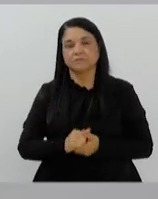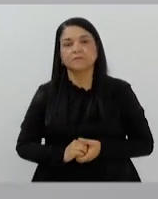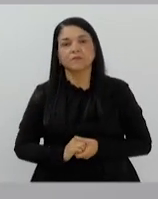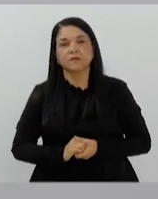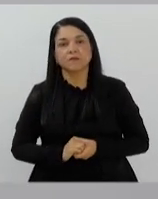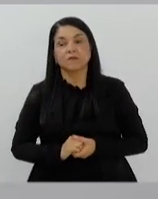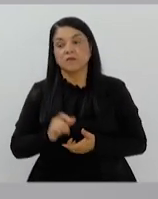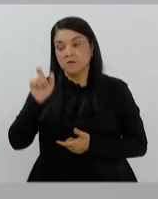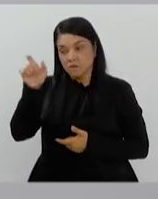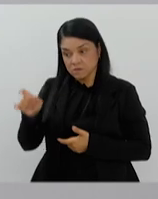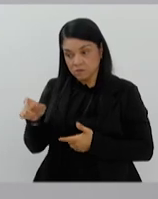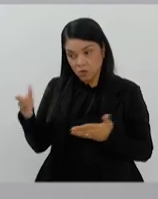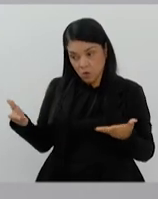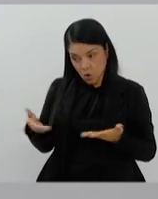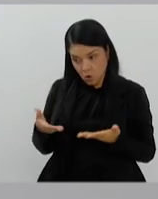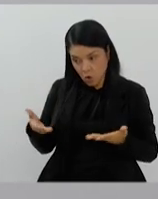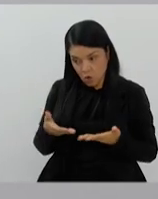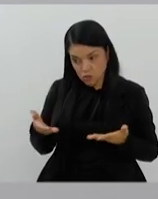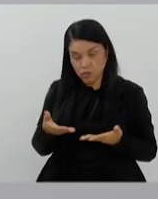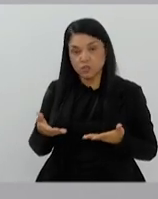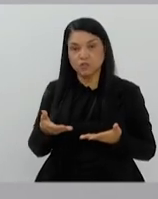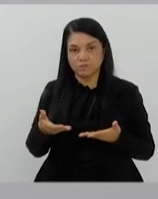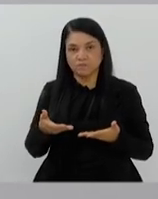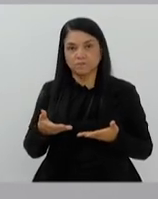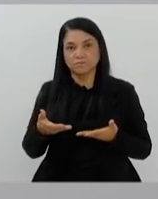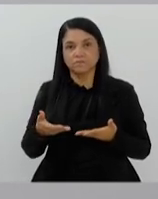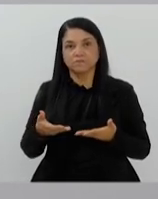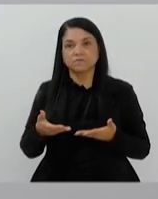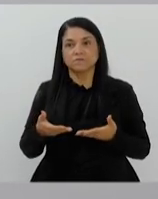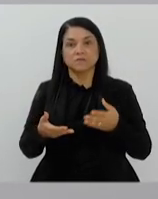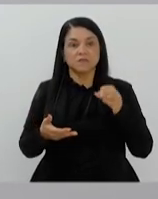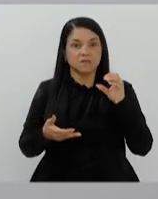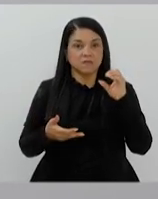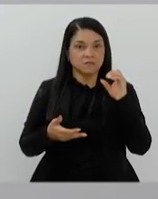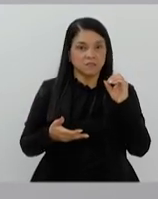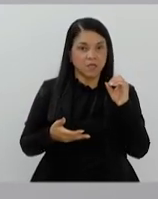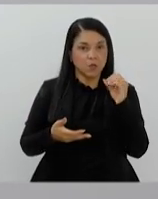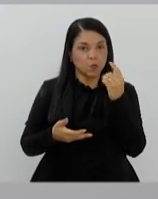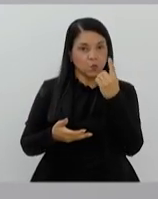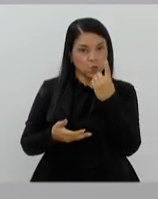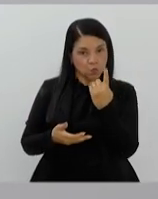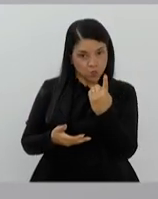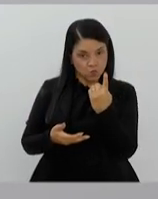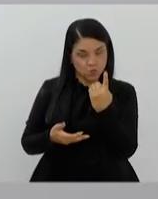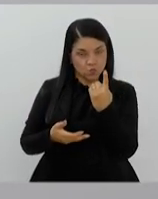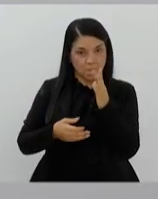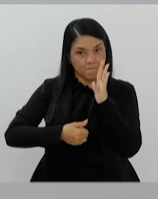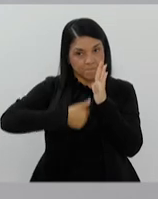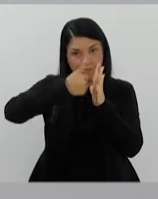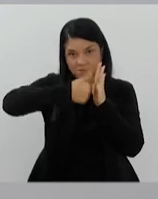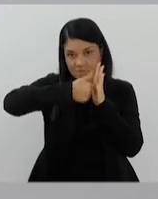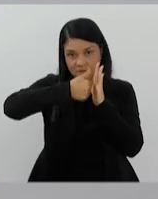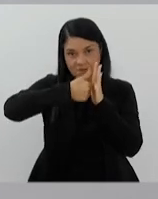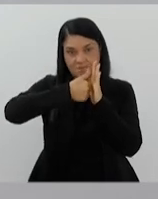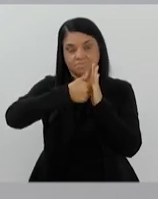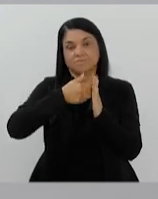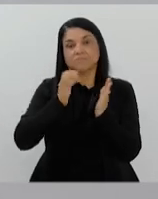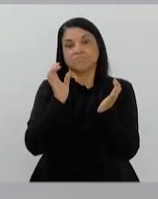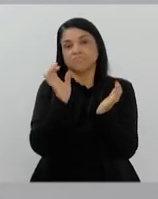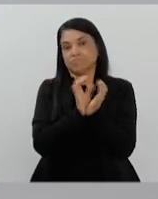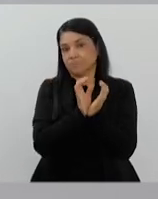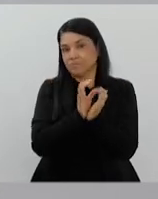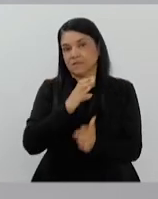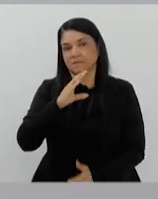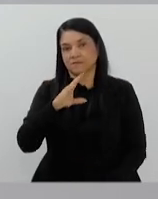senhora tá numa posição hoje que é a 0 da comunicação de uma empresa da envergadura da Sedai o que a gente viu aqui